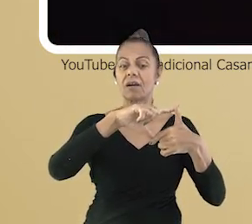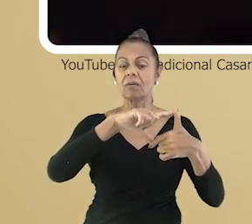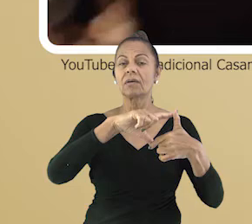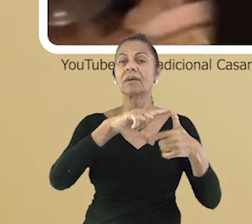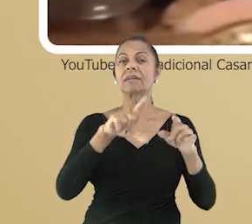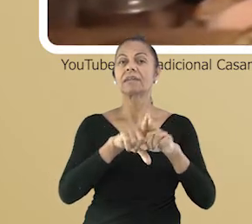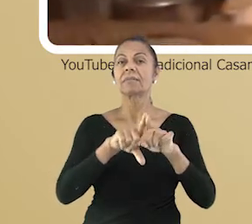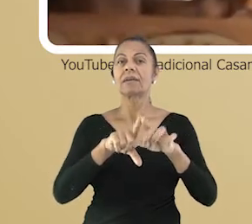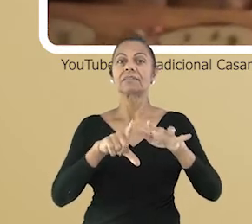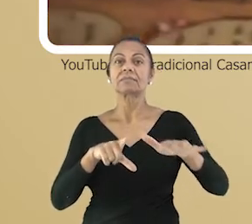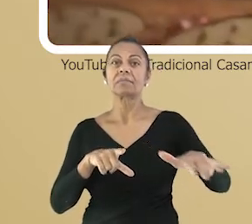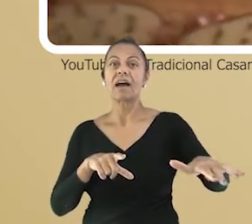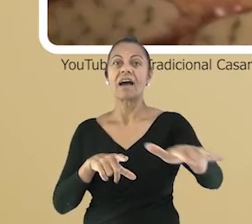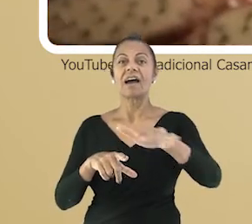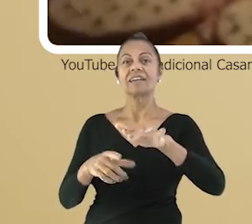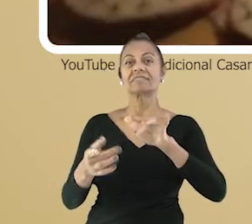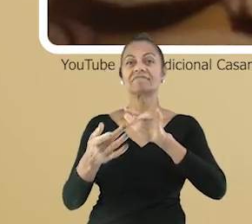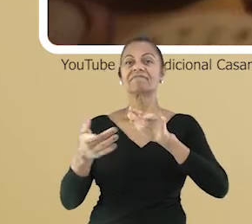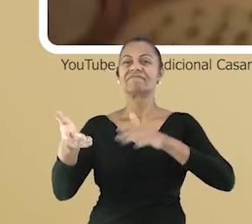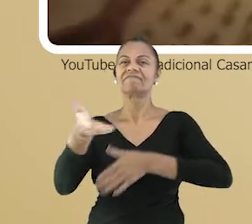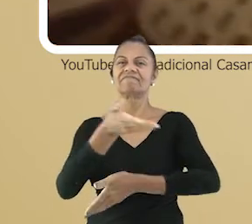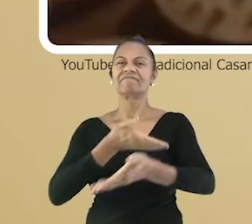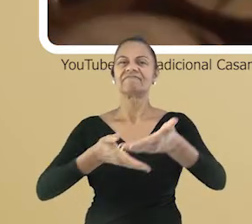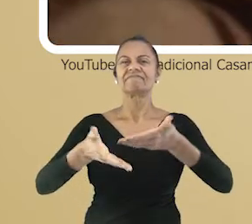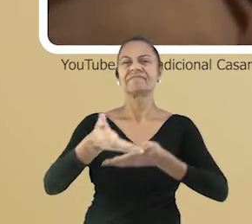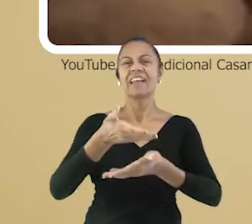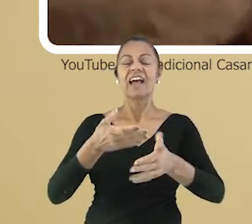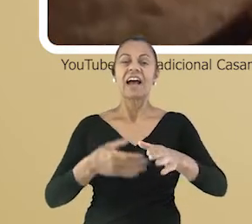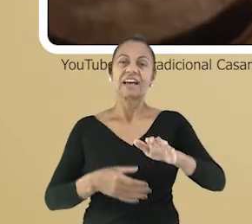com 250 bolos pequenos.